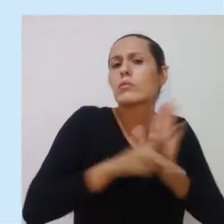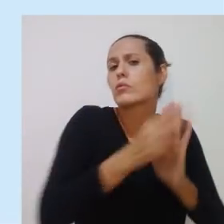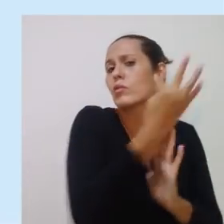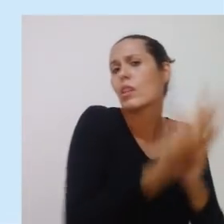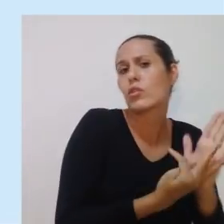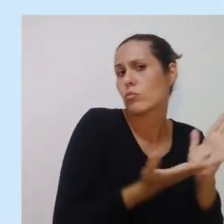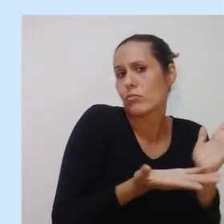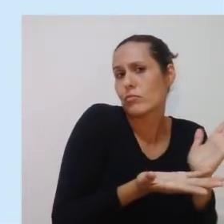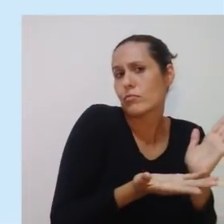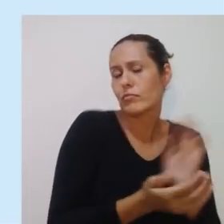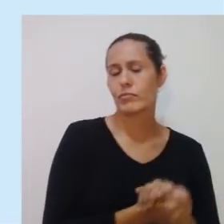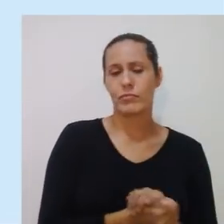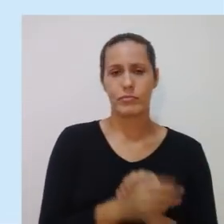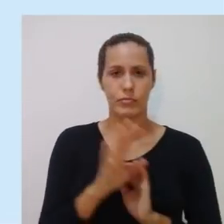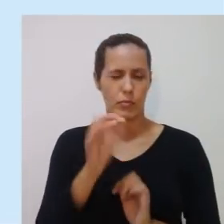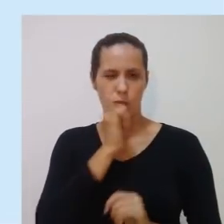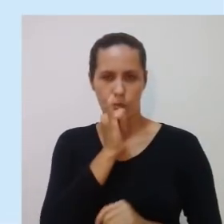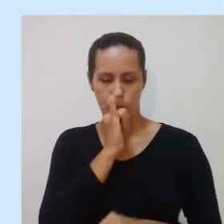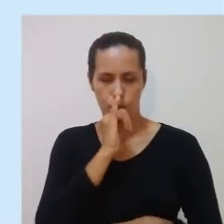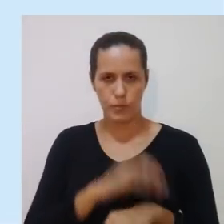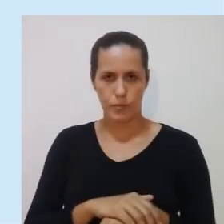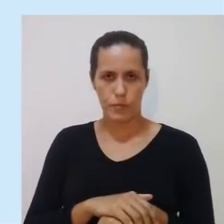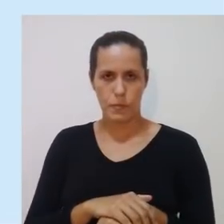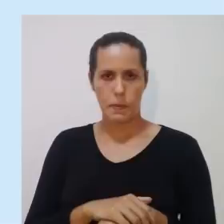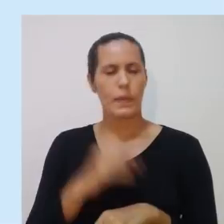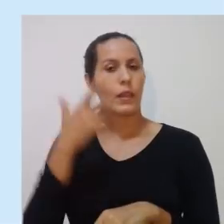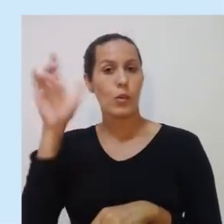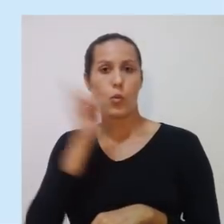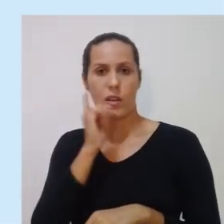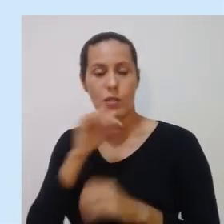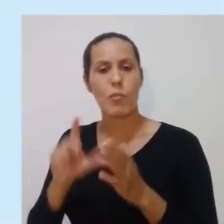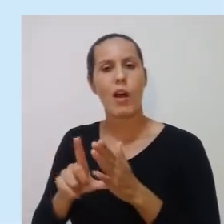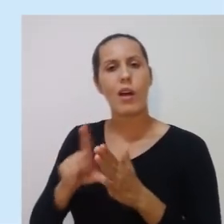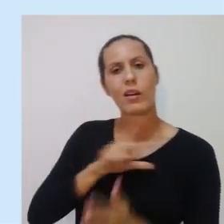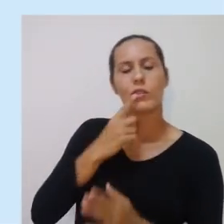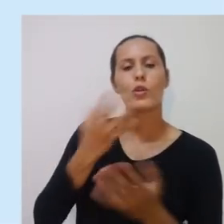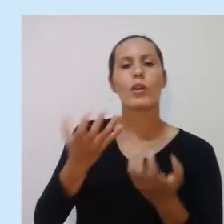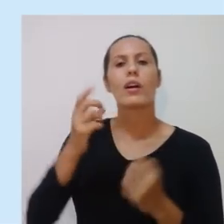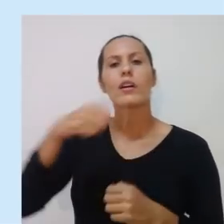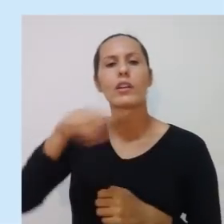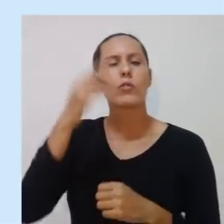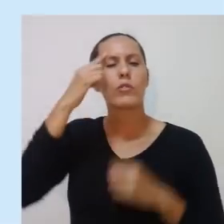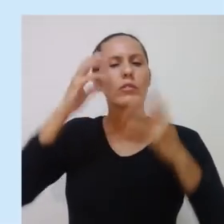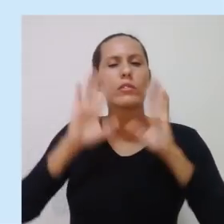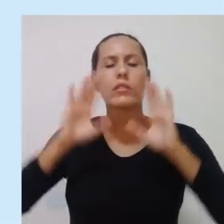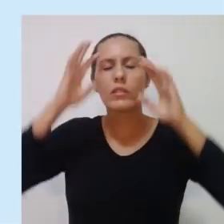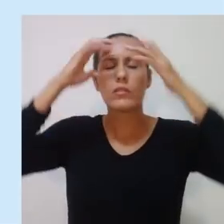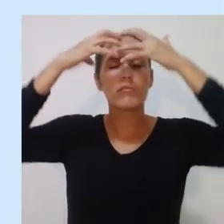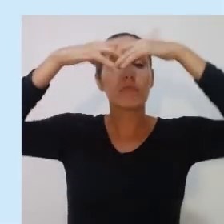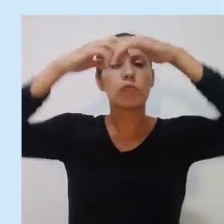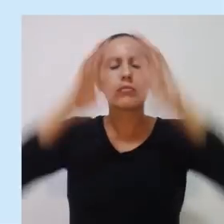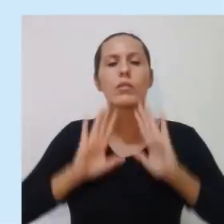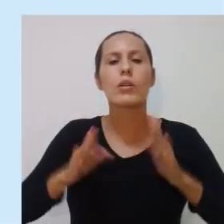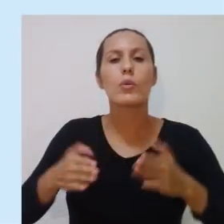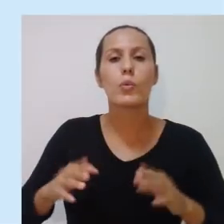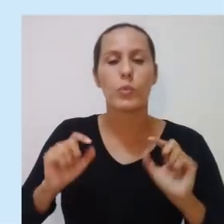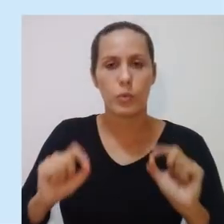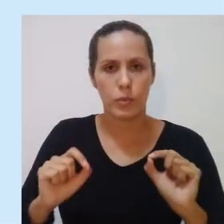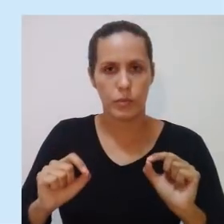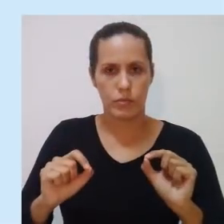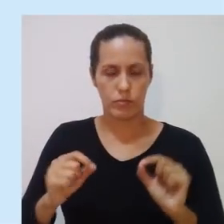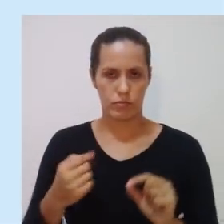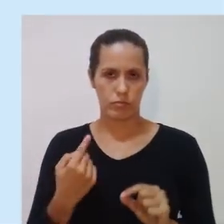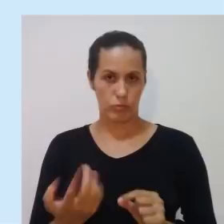Vamos imaginar aqui, eu tenho um exemplo para vocês, mas antes desse exemplo na tela, eu quero que vocês se concentrem comigo.